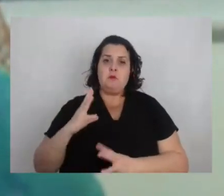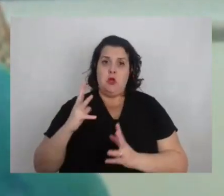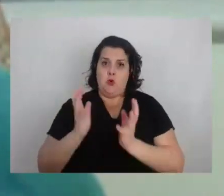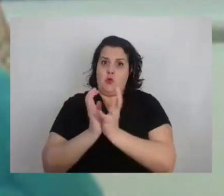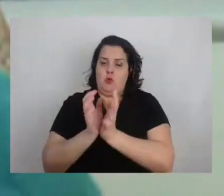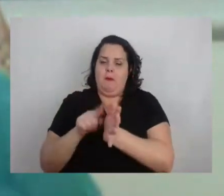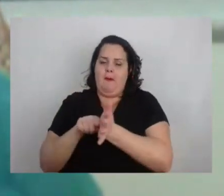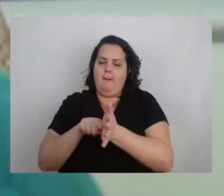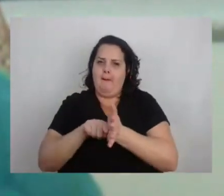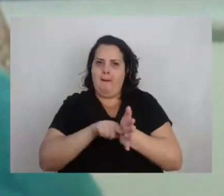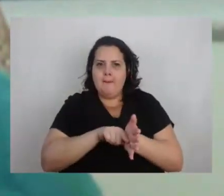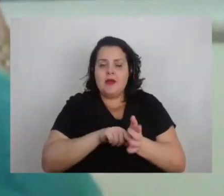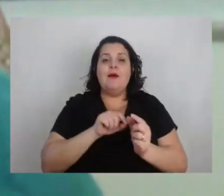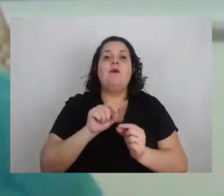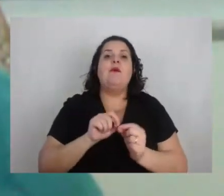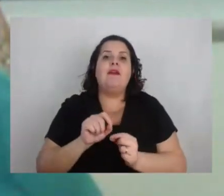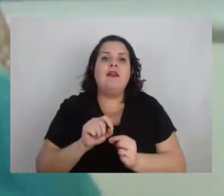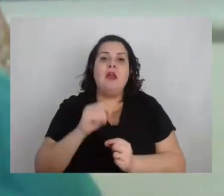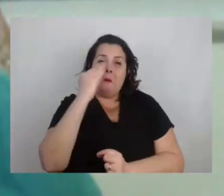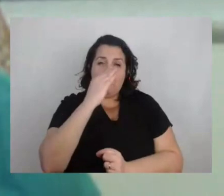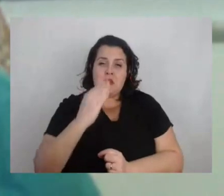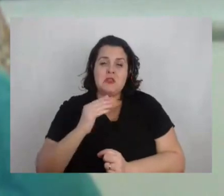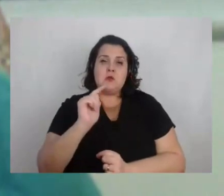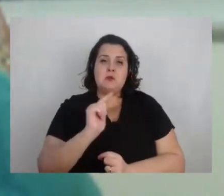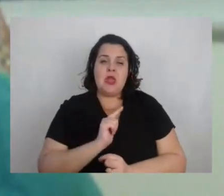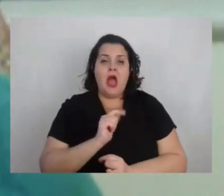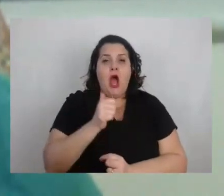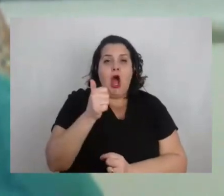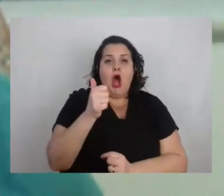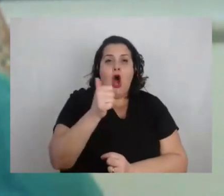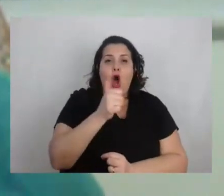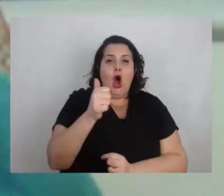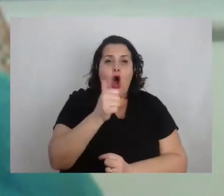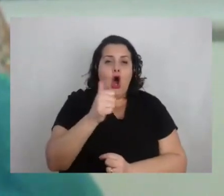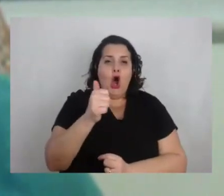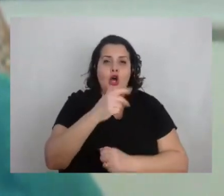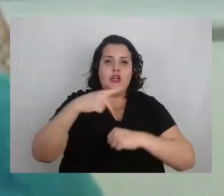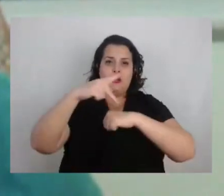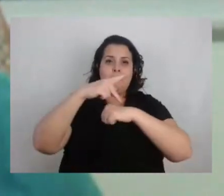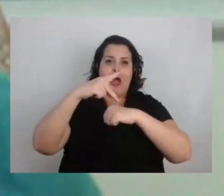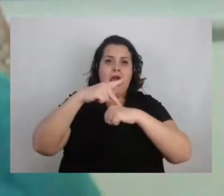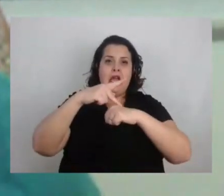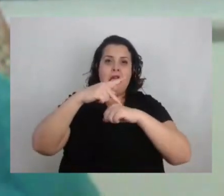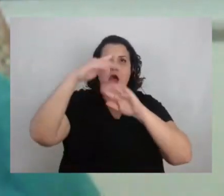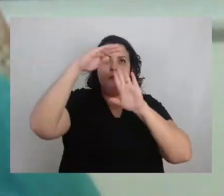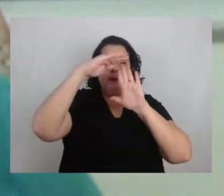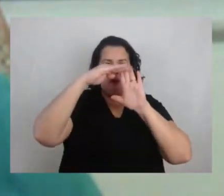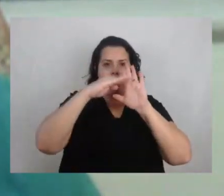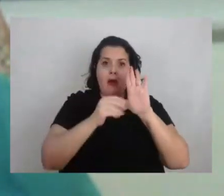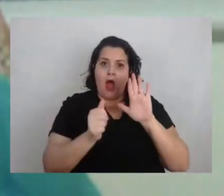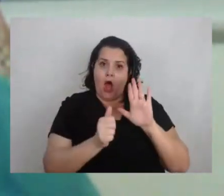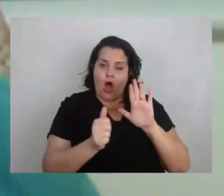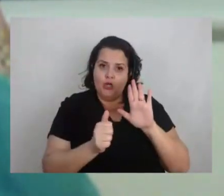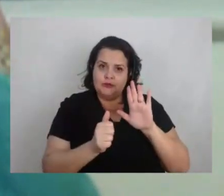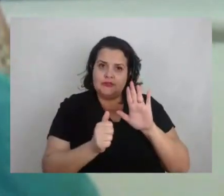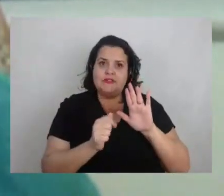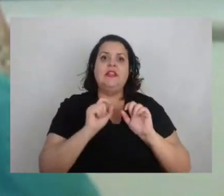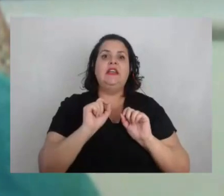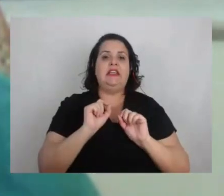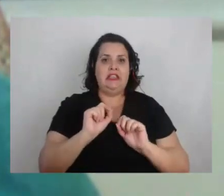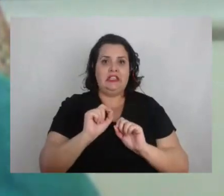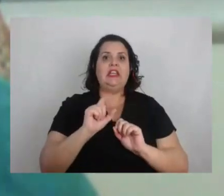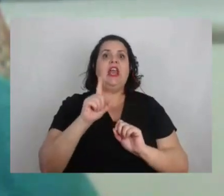está entre os 11 países com mais trabalhos sobre Covid-19, à frente da Suíça,